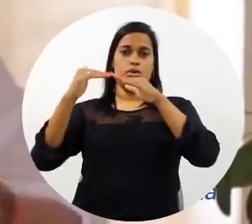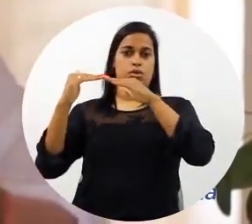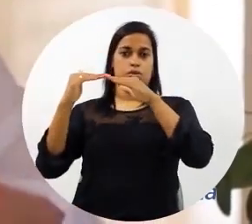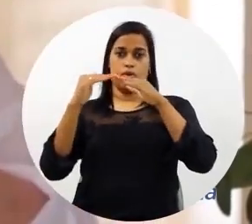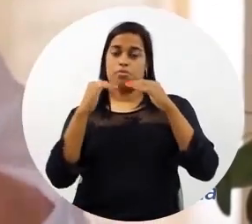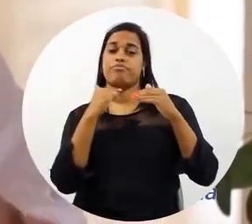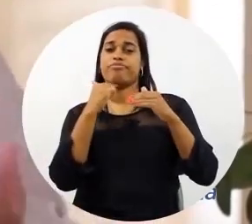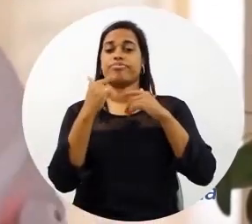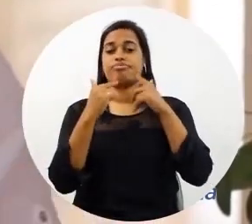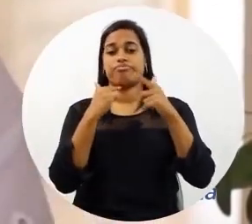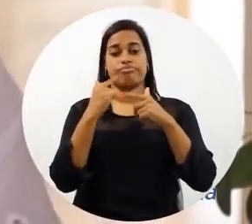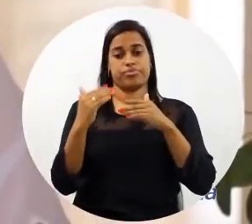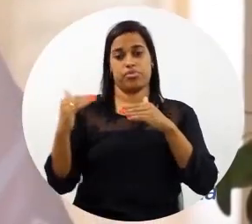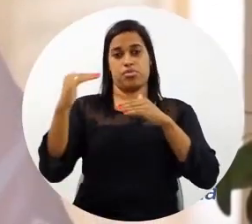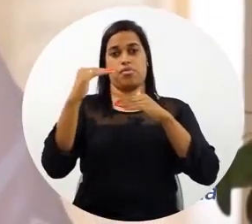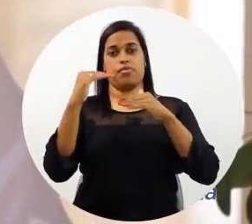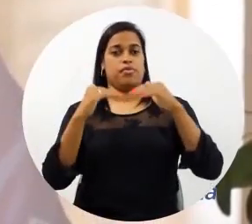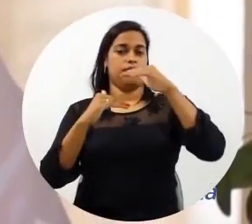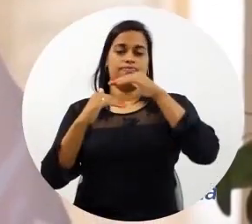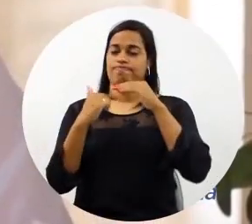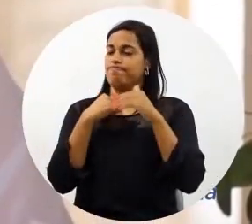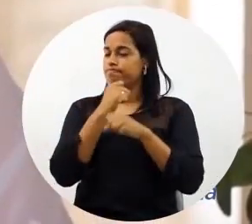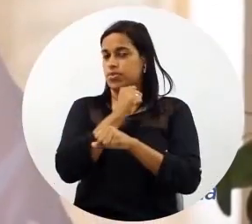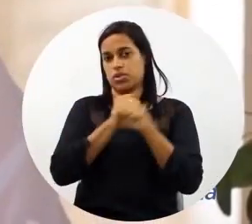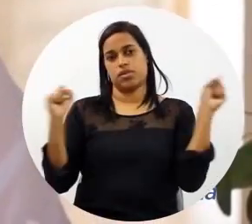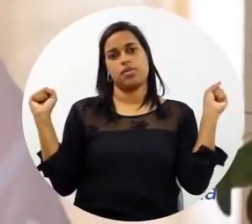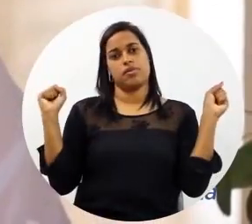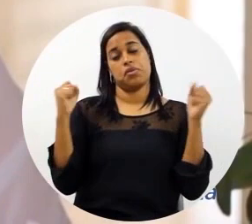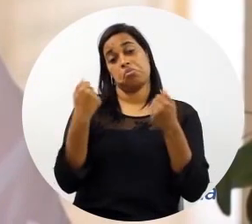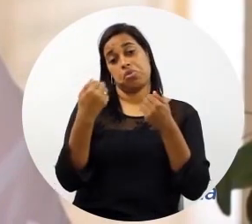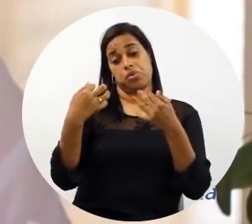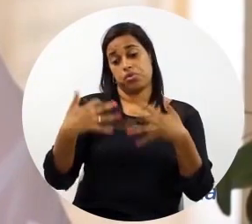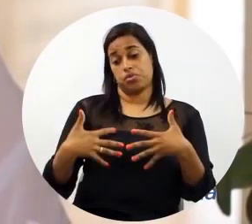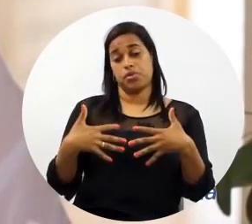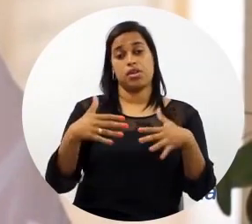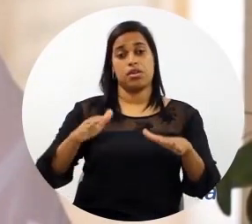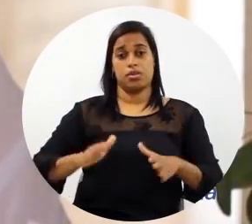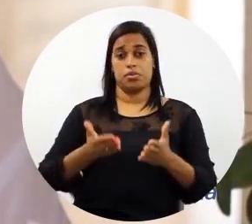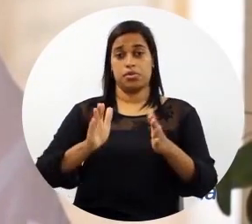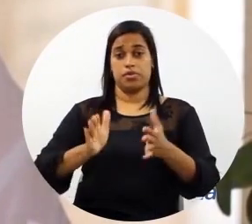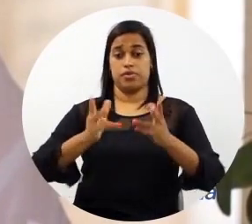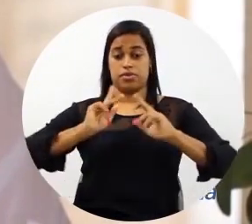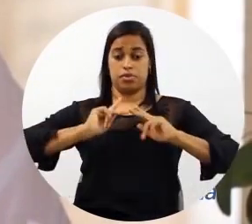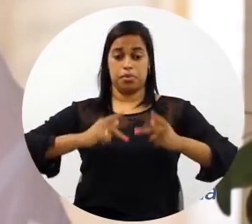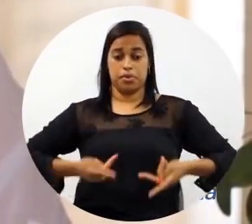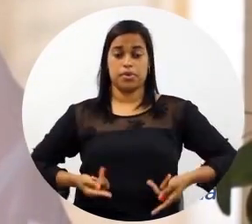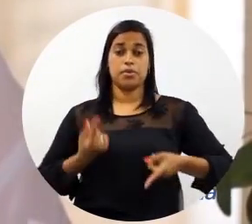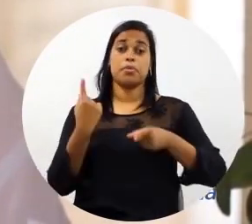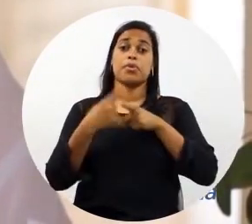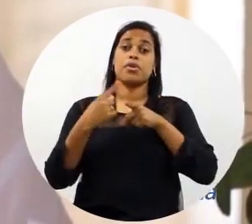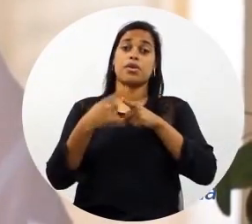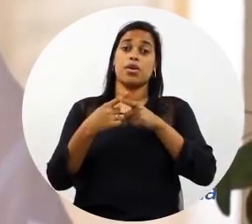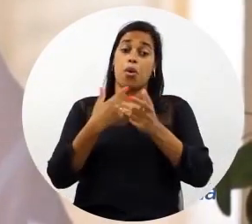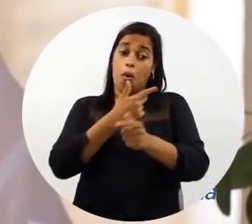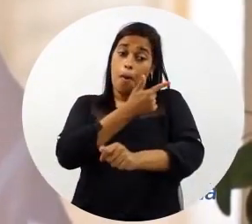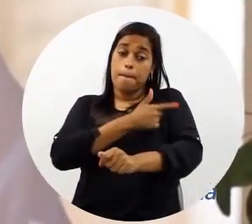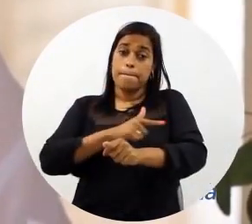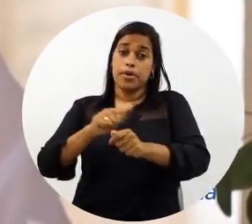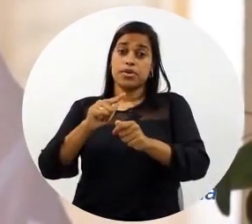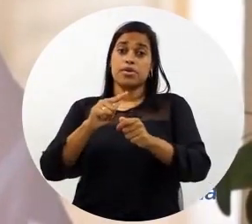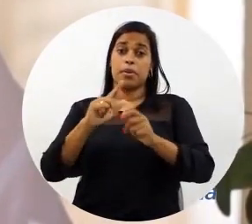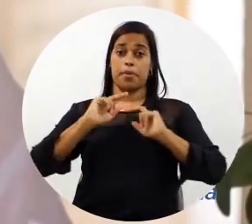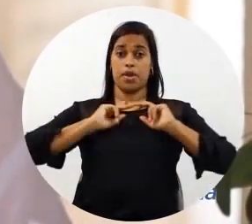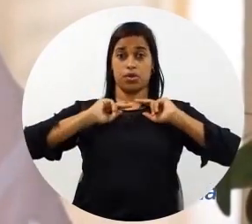suprindo a outra, mesmo assim você não tem explicado o fenômeno da motivação humana. Por quê? Porque o